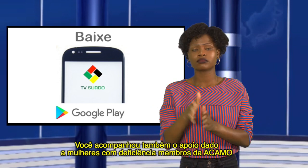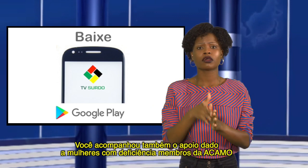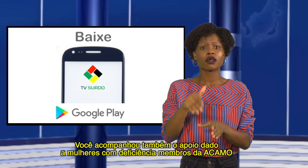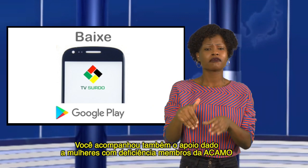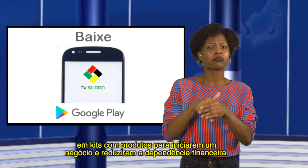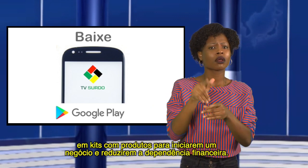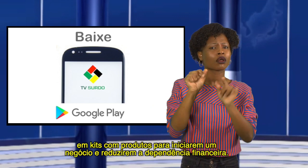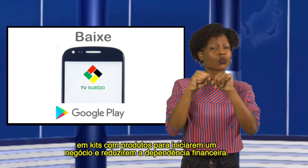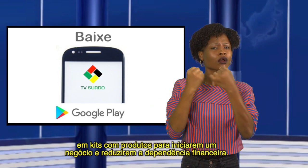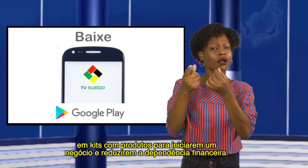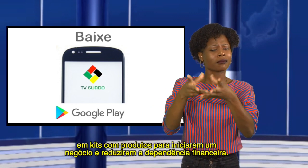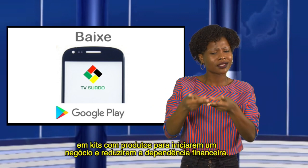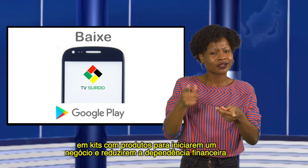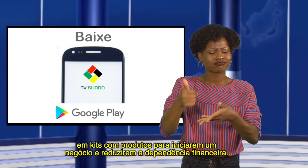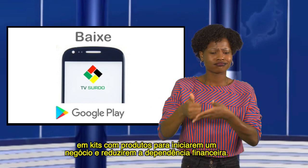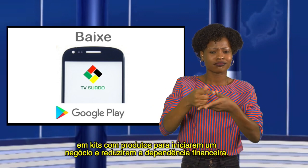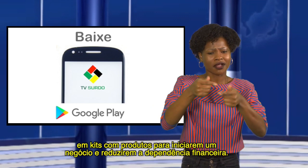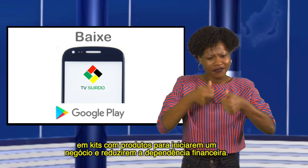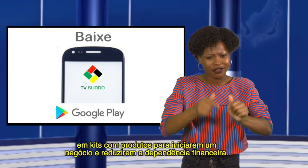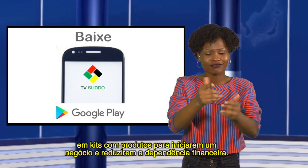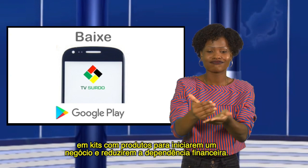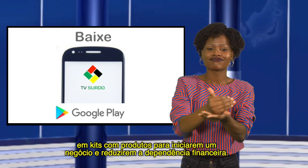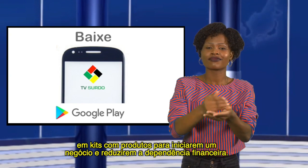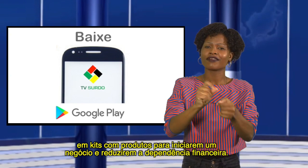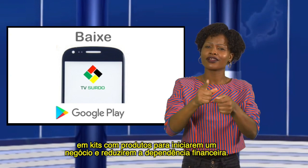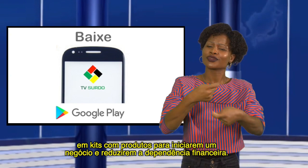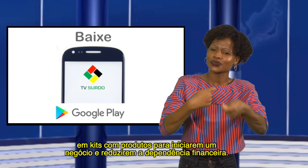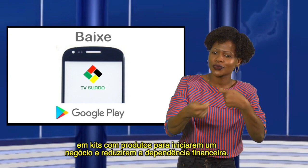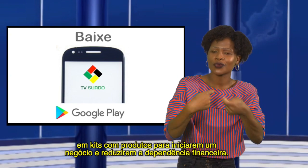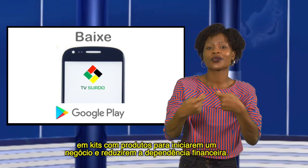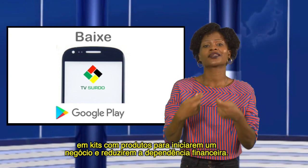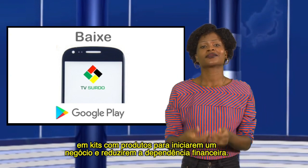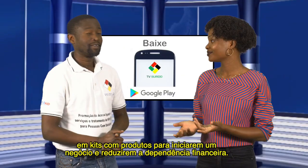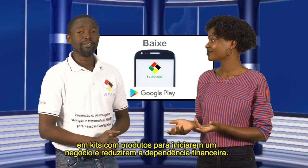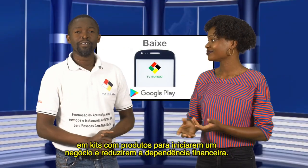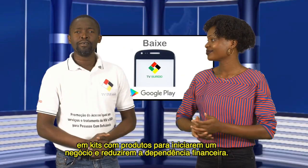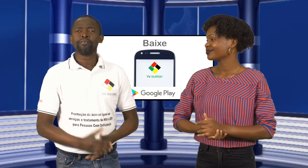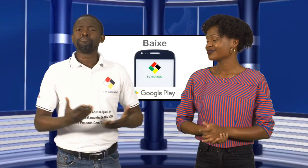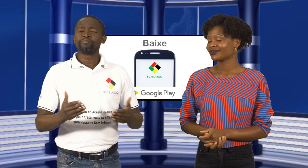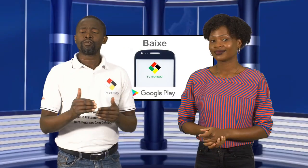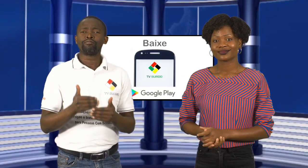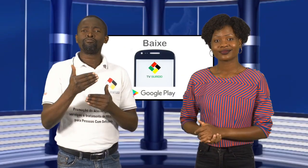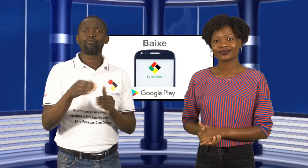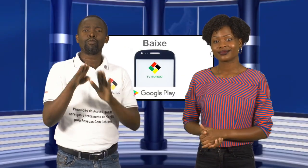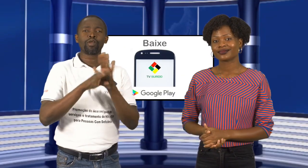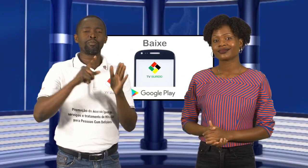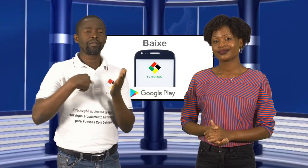membros da CAMO, em kits com produtos para iniciar um negócio e reduzirem a dependência financeira.